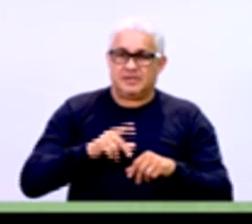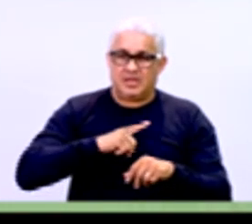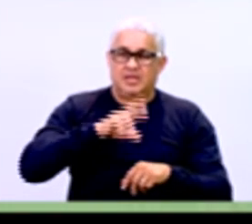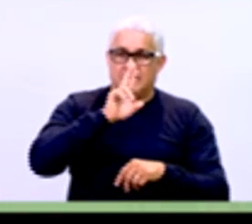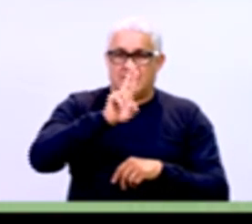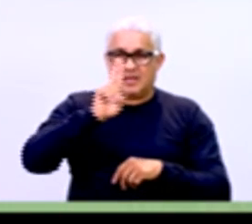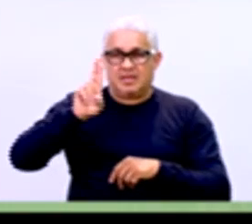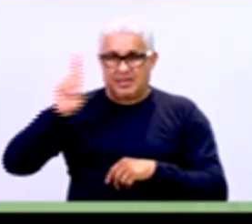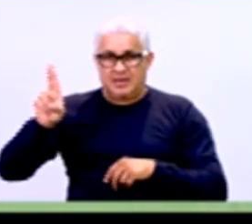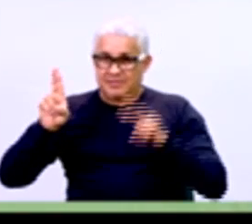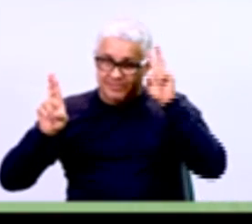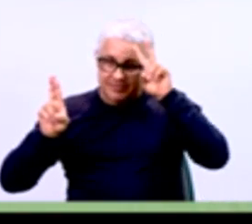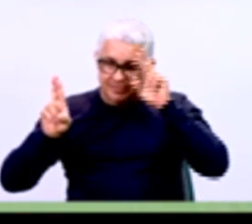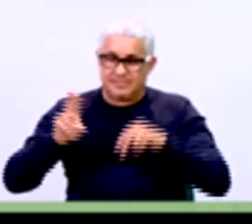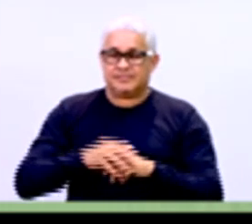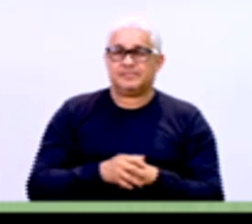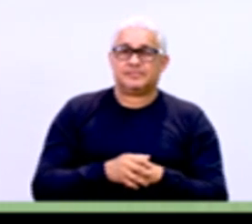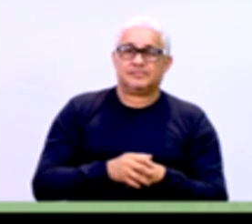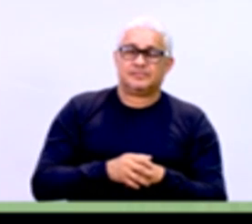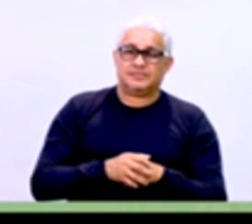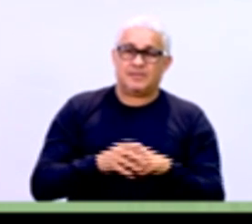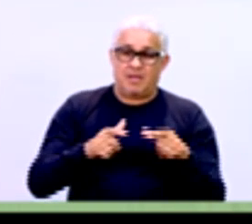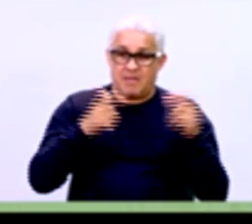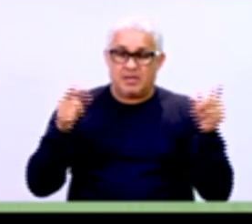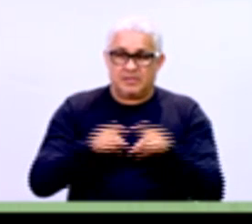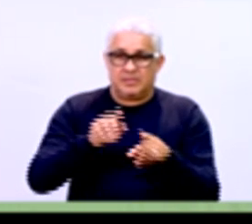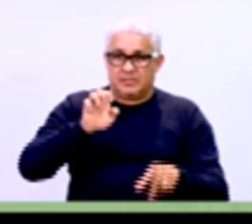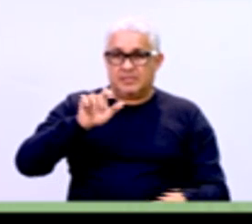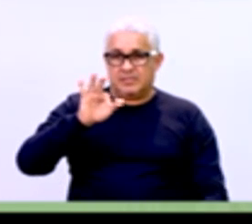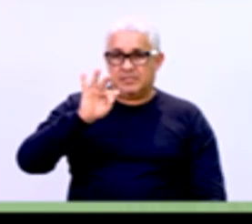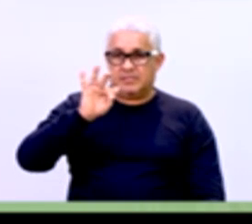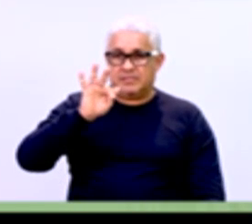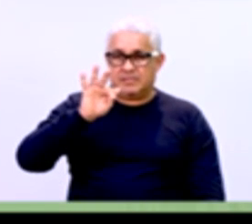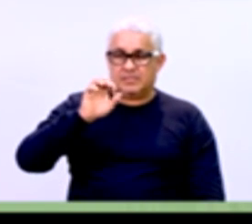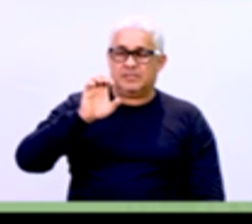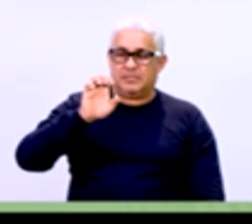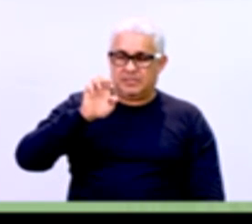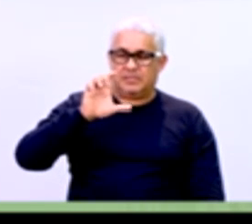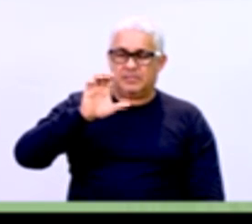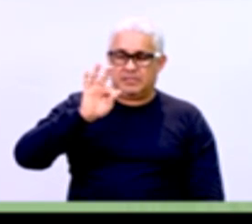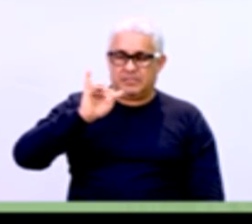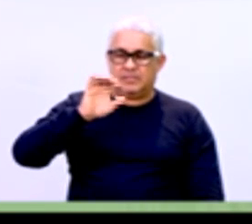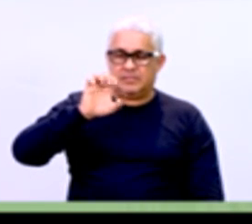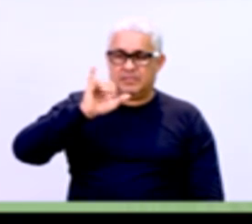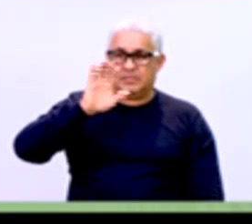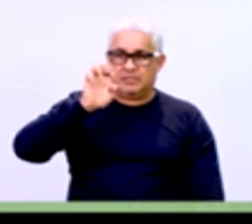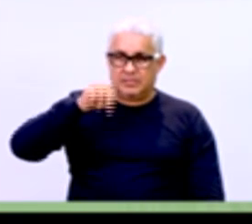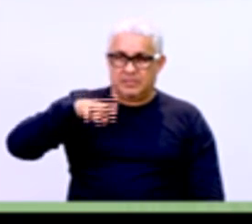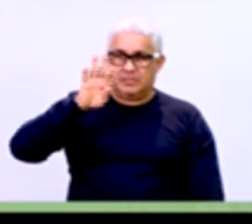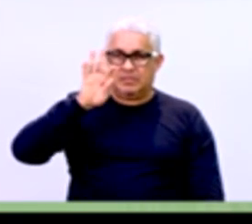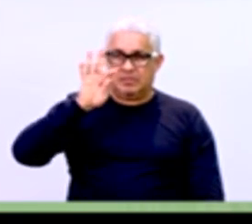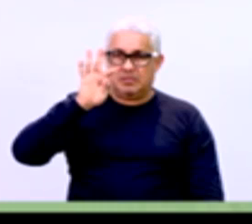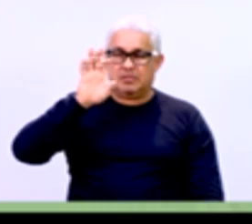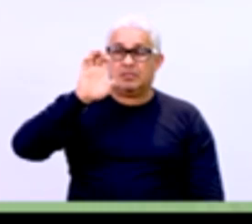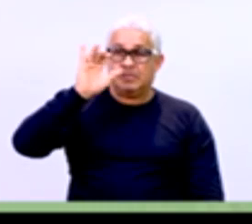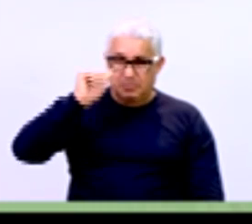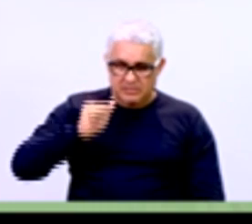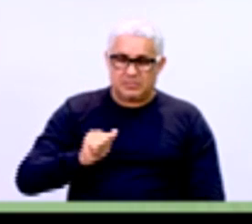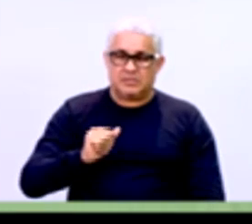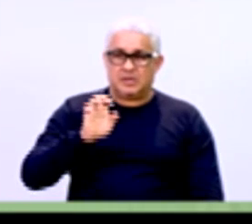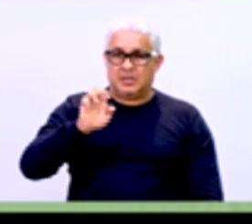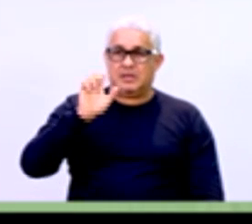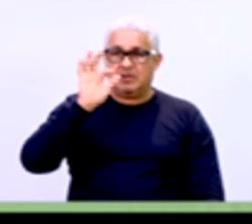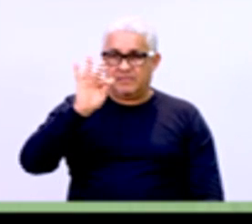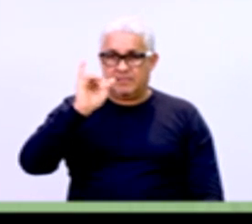Reutilizar, reciclar, enfim, aumento da eficiência de produção e a melhoria, o professor Willis até colocou, né? Melhoria da imagem da